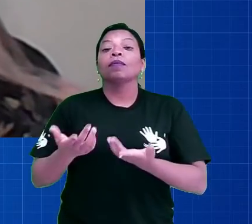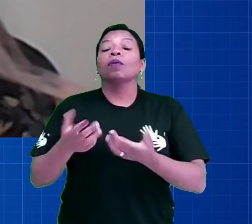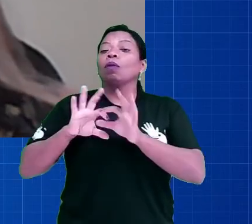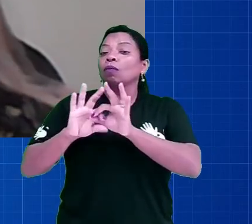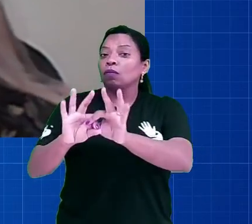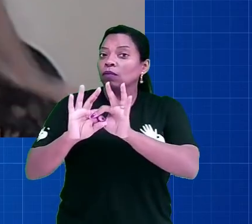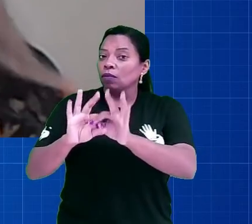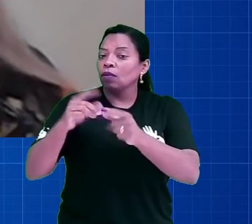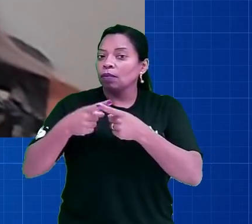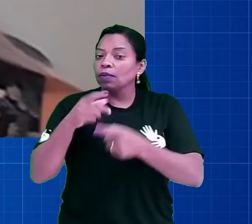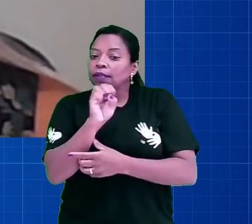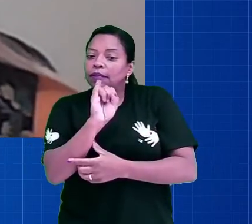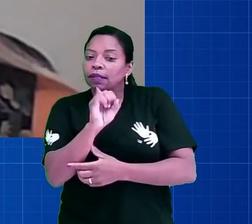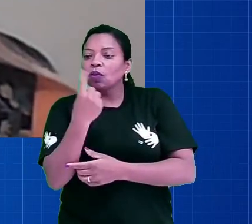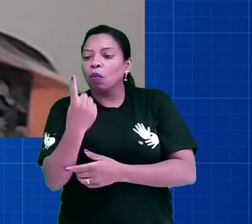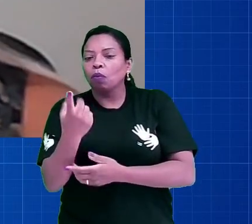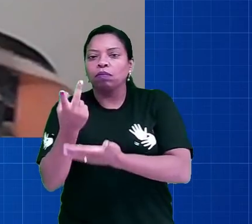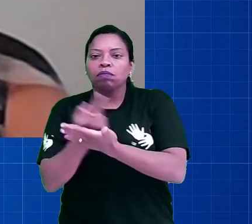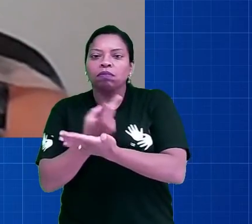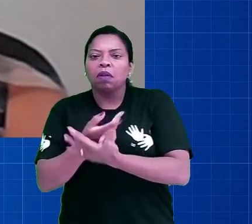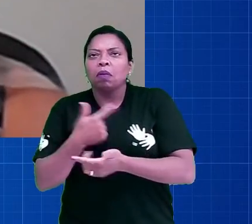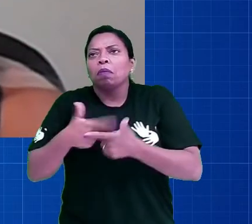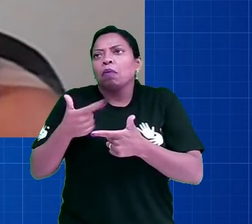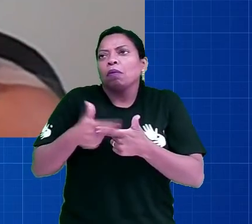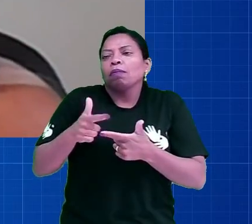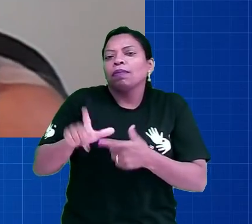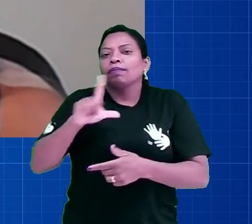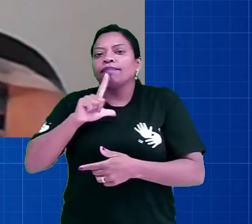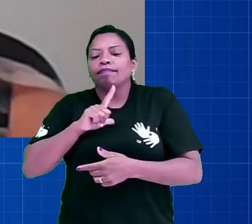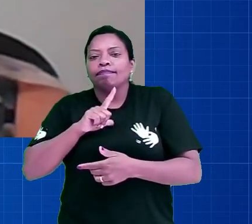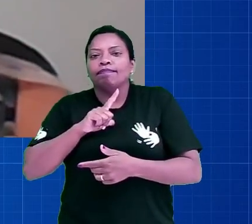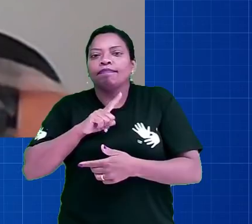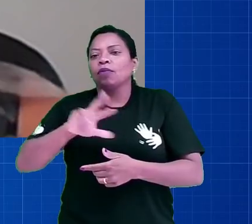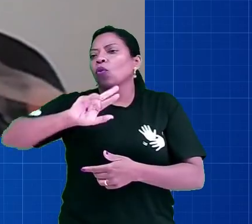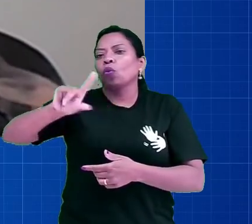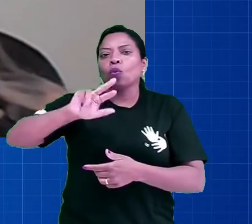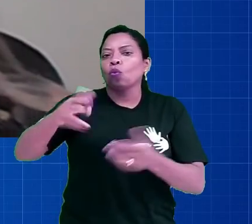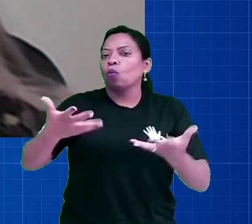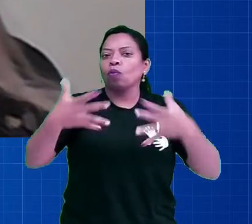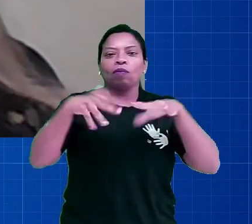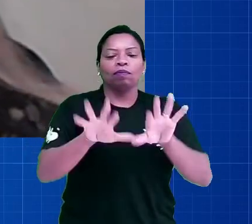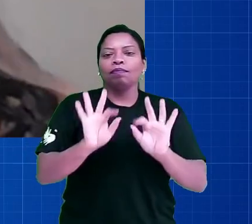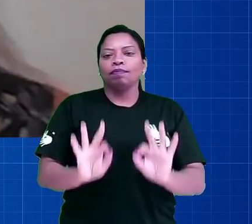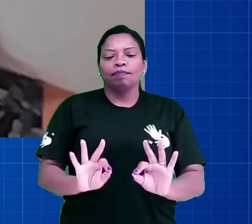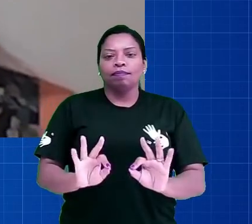está funcionando direitinho, o processo de inclusão realmente fica mais difícil,